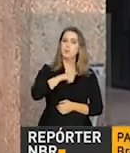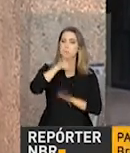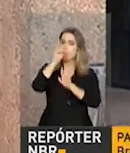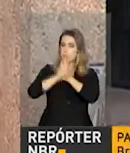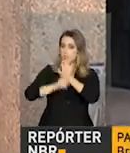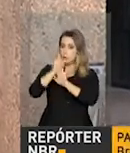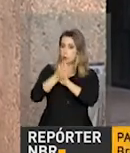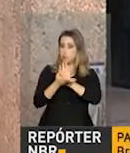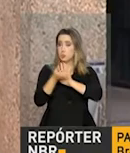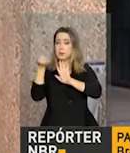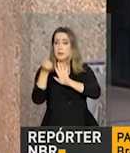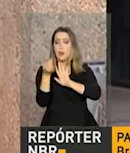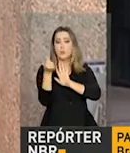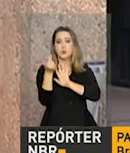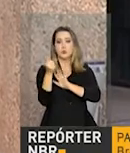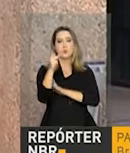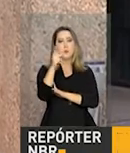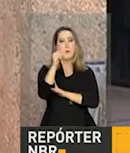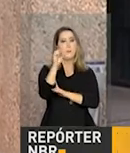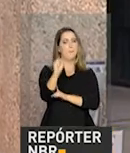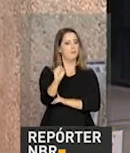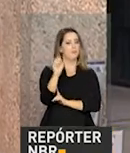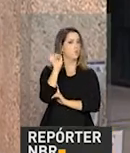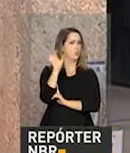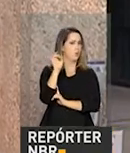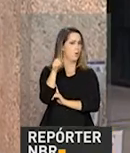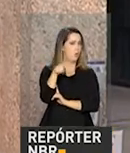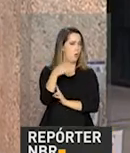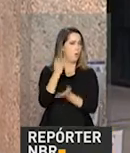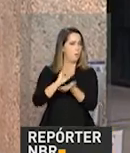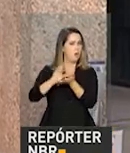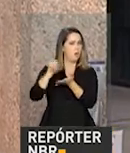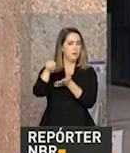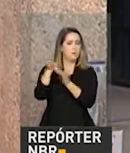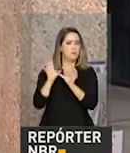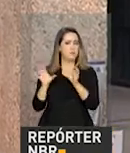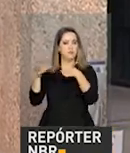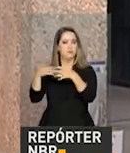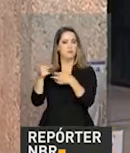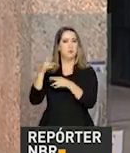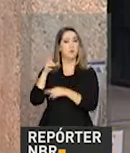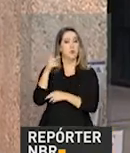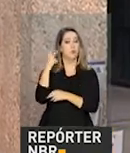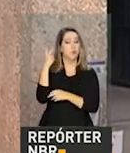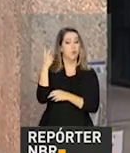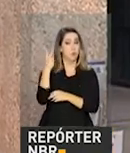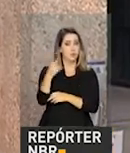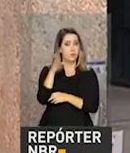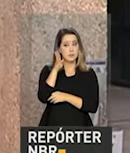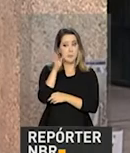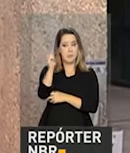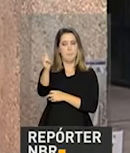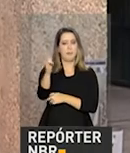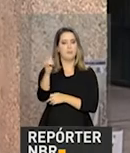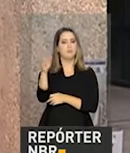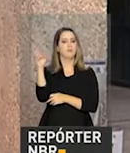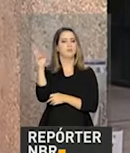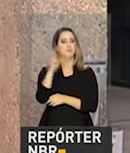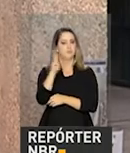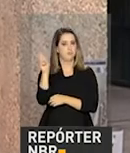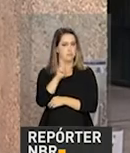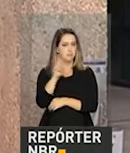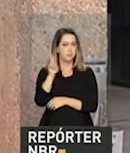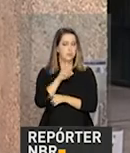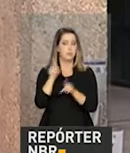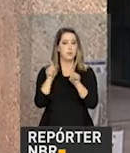benefício. Somente para o PIS, a Caixa Econômica Federal tem para essa fase disponível 2 bilhões e 600 milhões de